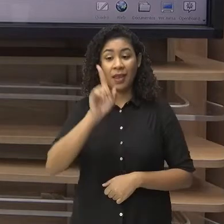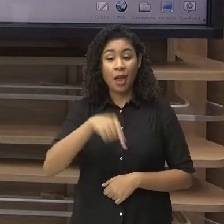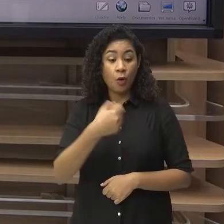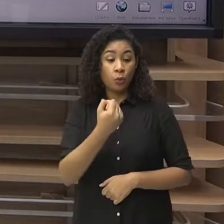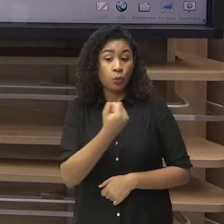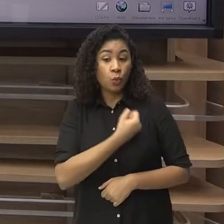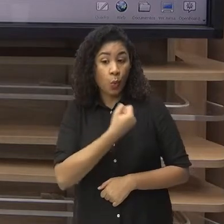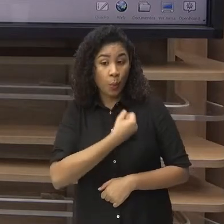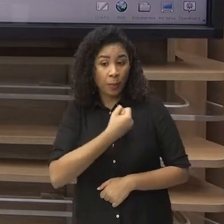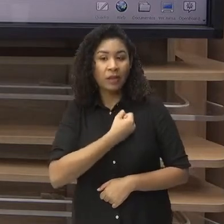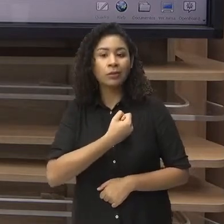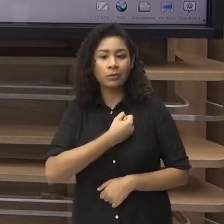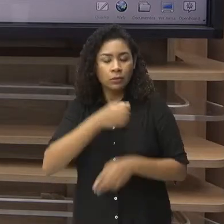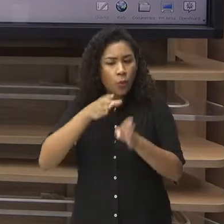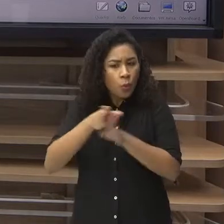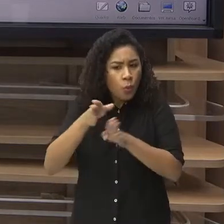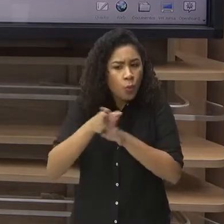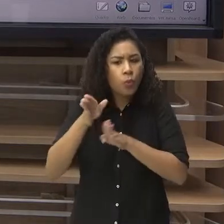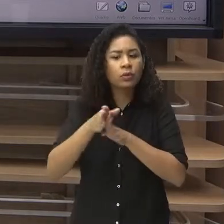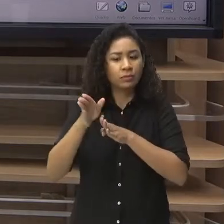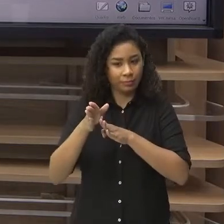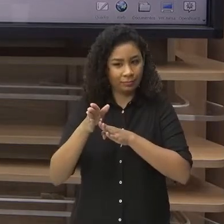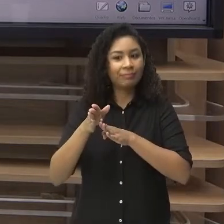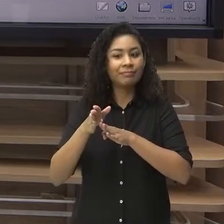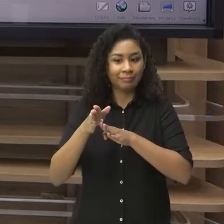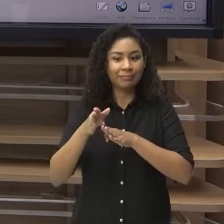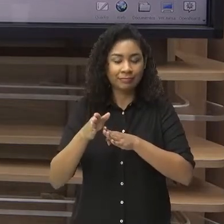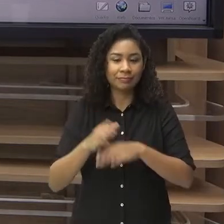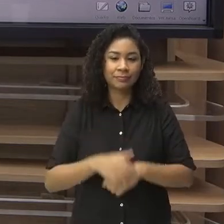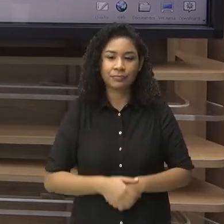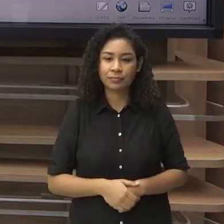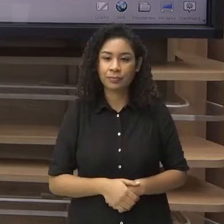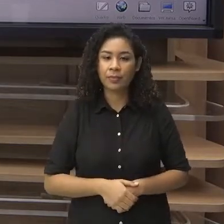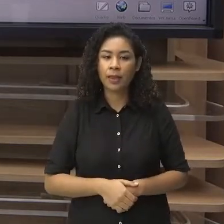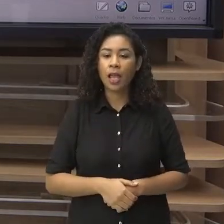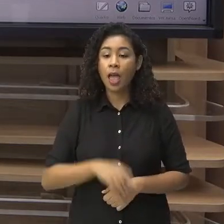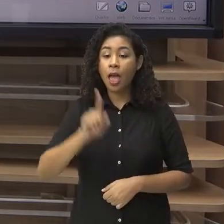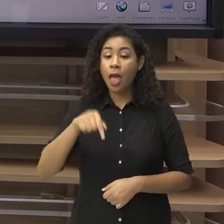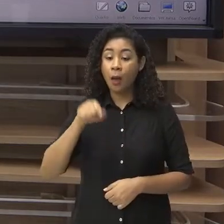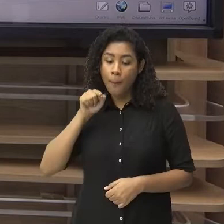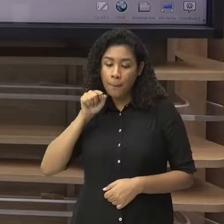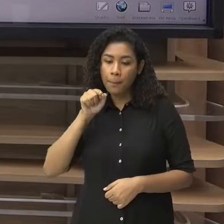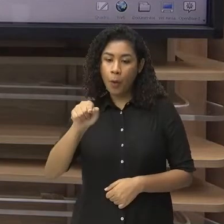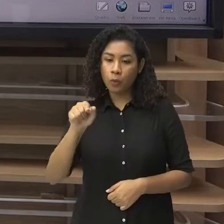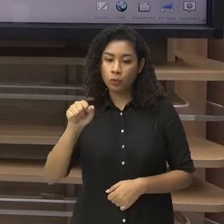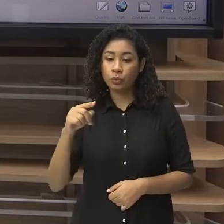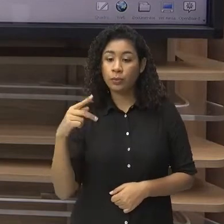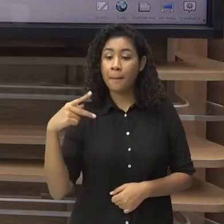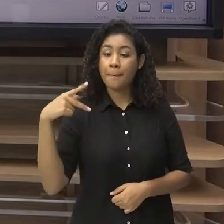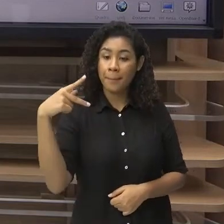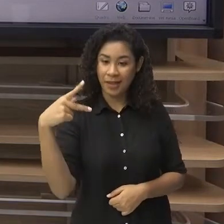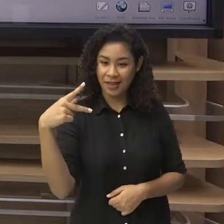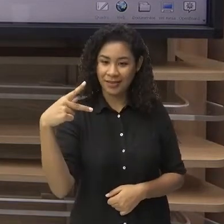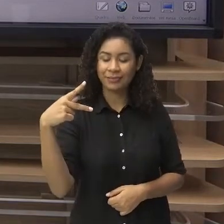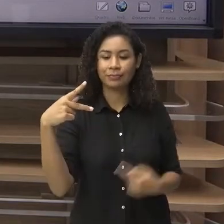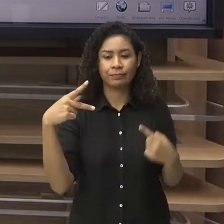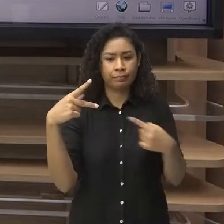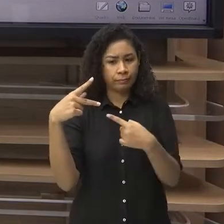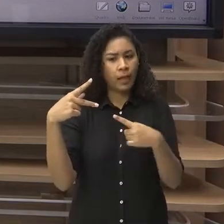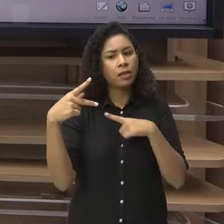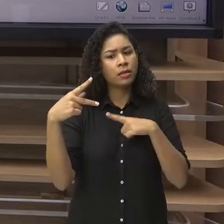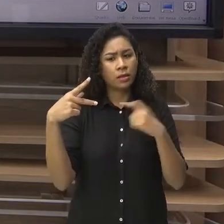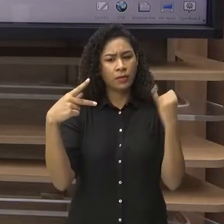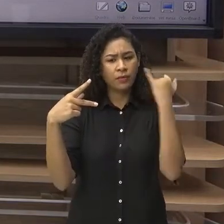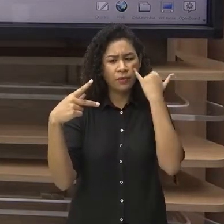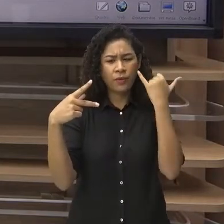Esse ponto P, né, ele tem que ser dado na questão. Observa que a questão ela deu duas informações cruciais